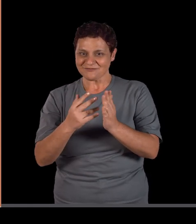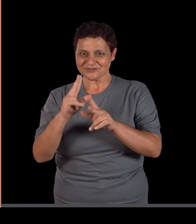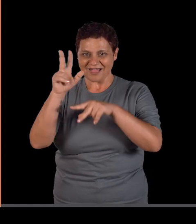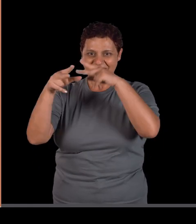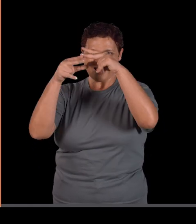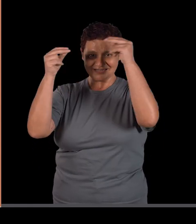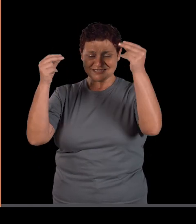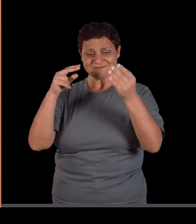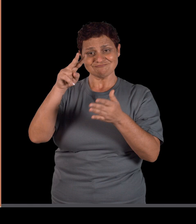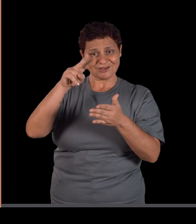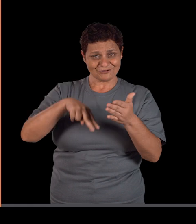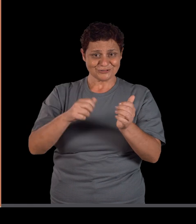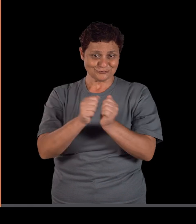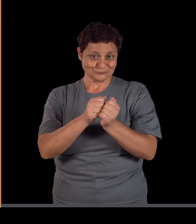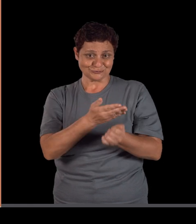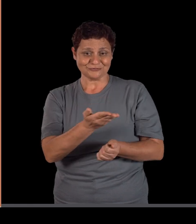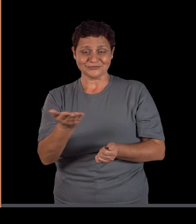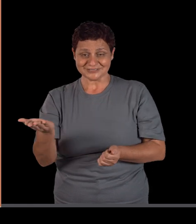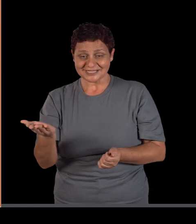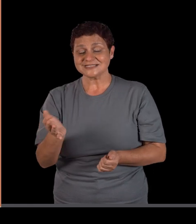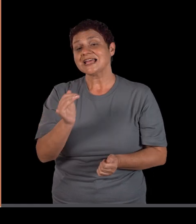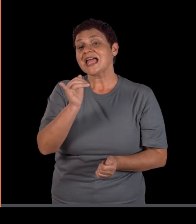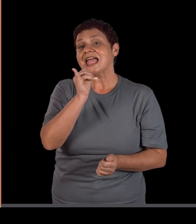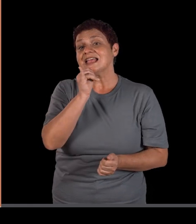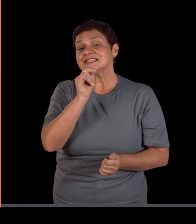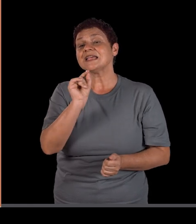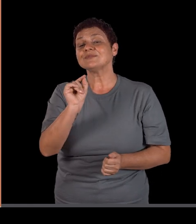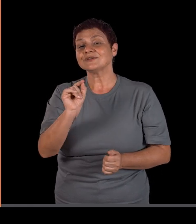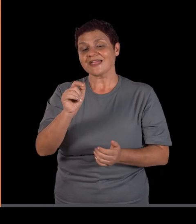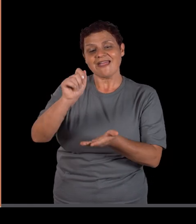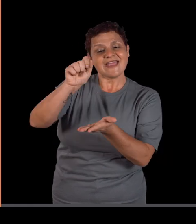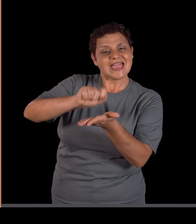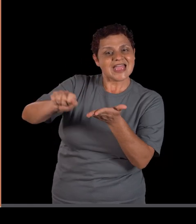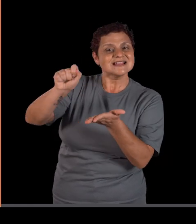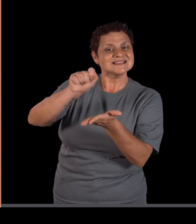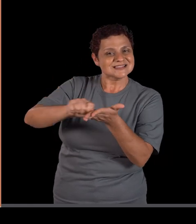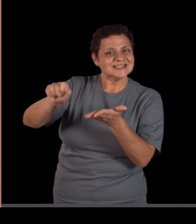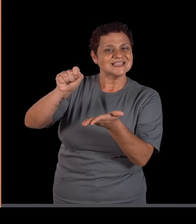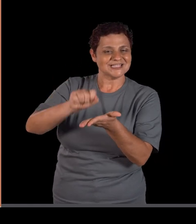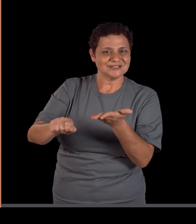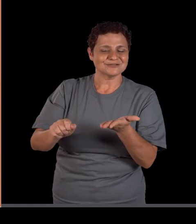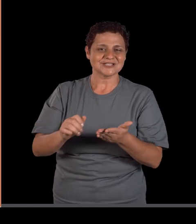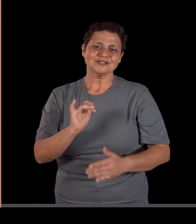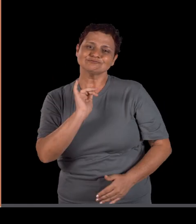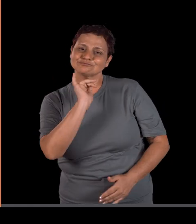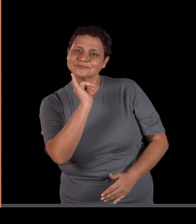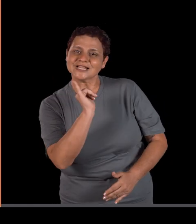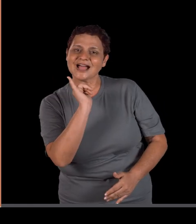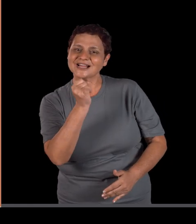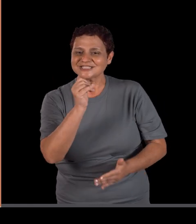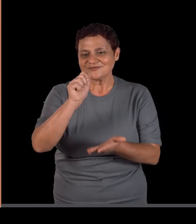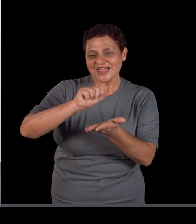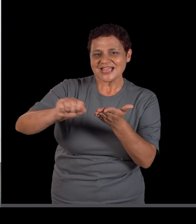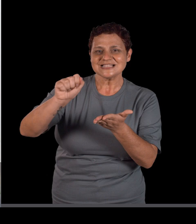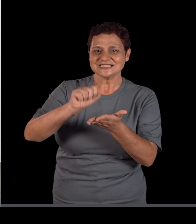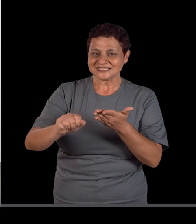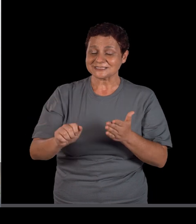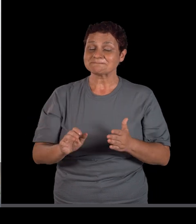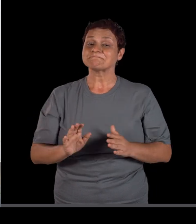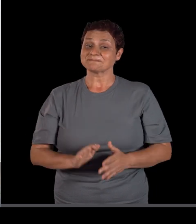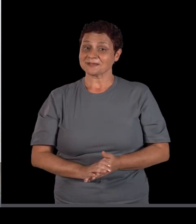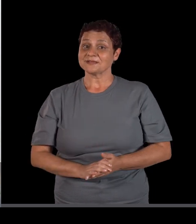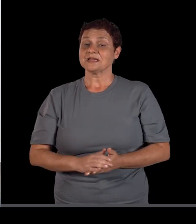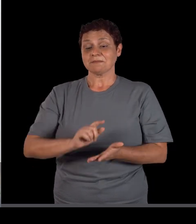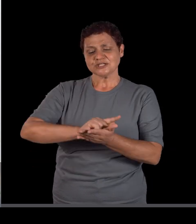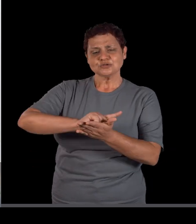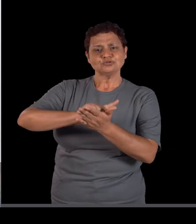um trechinho para vocês, é um exemplo de um gênero escrito. uma narrativa escrita. Mas